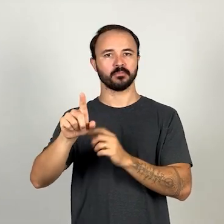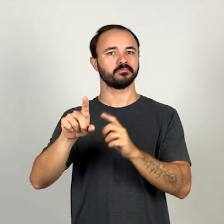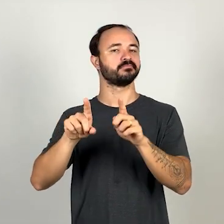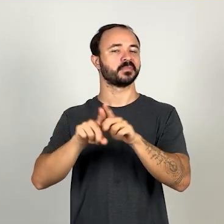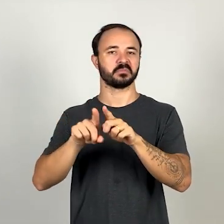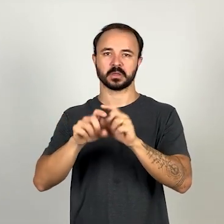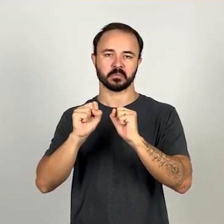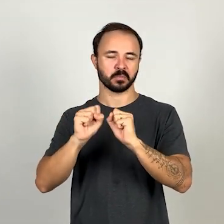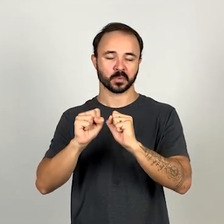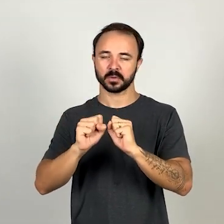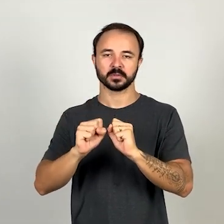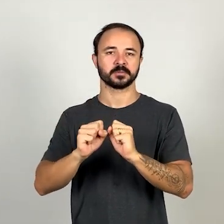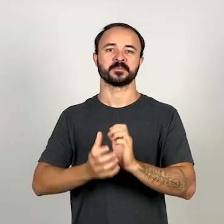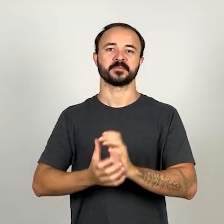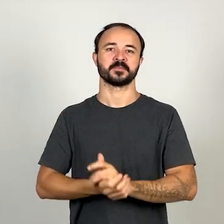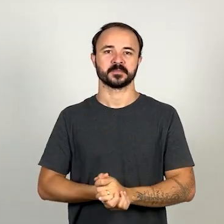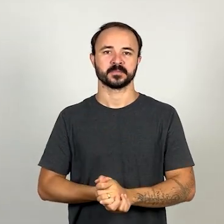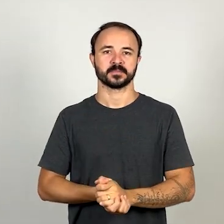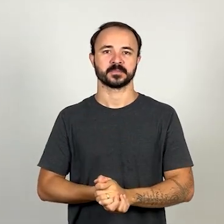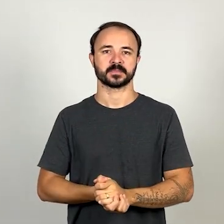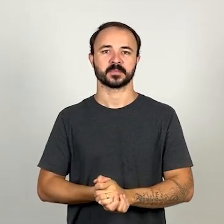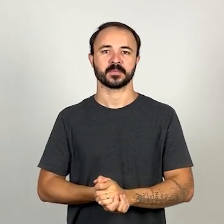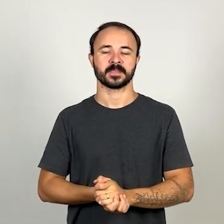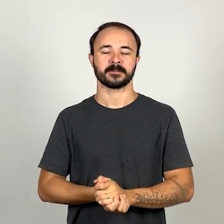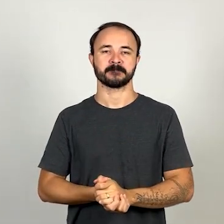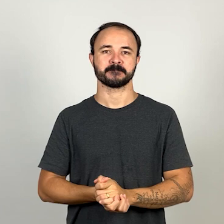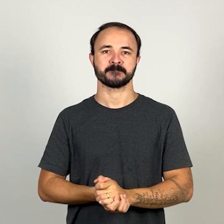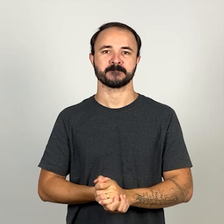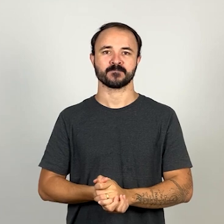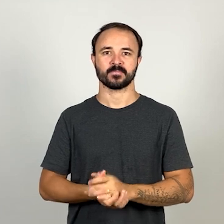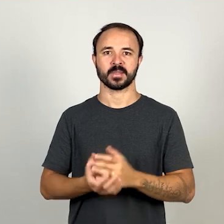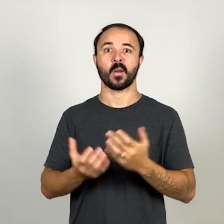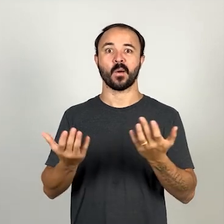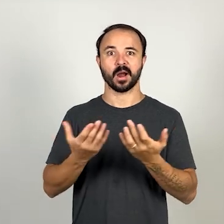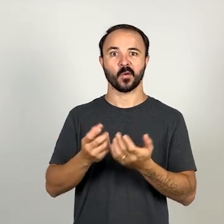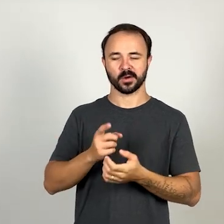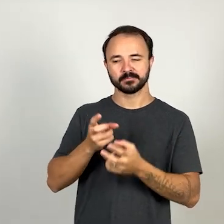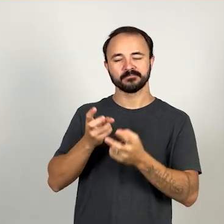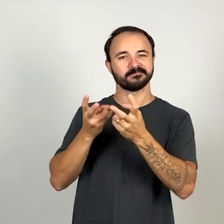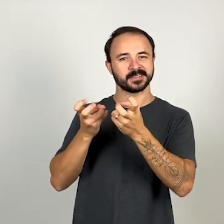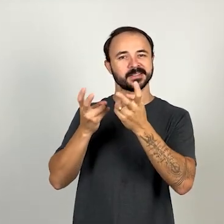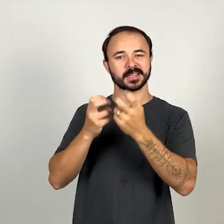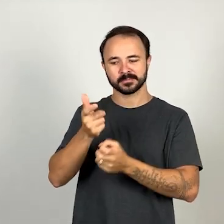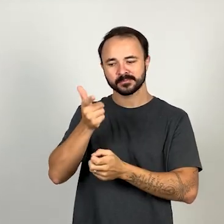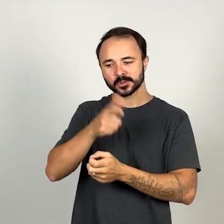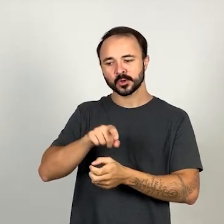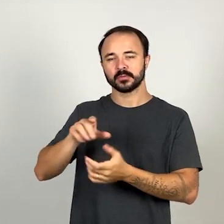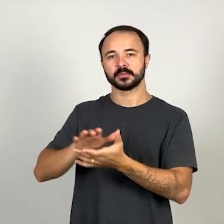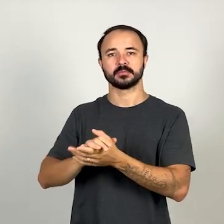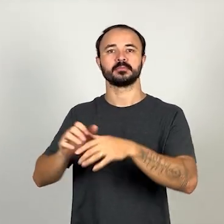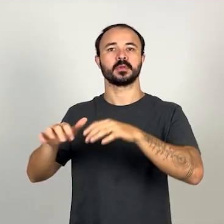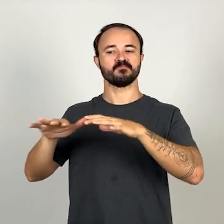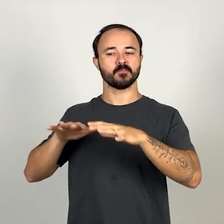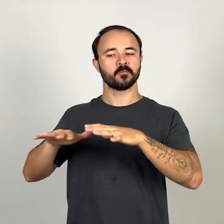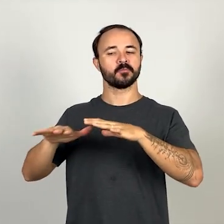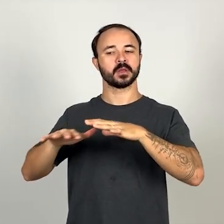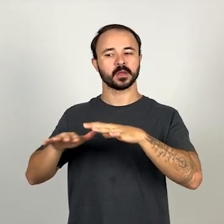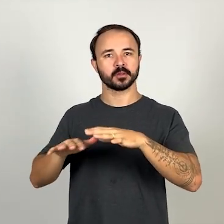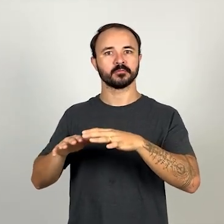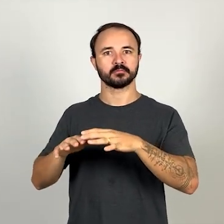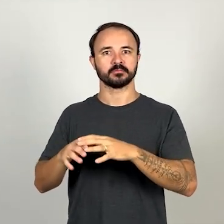Então, dessa forma, nós temos o circuito fechado e o movimento do gerador vai transformar a